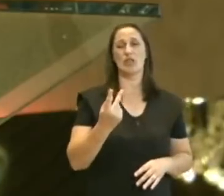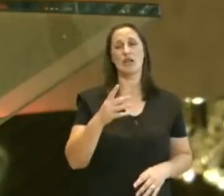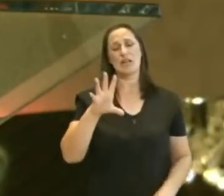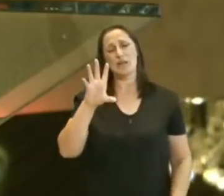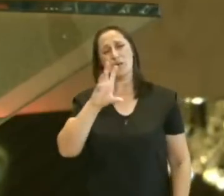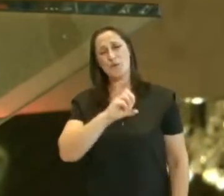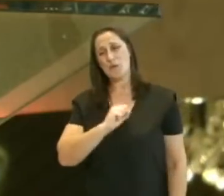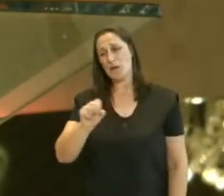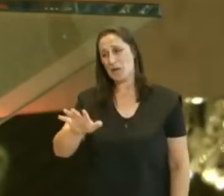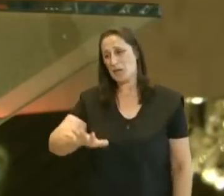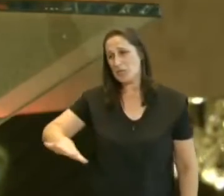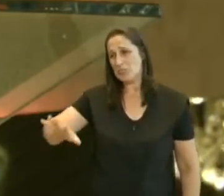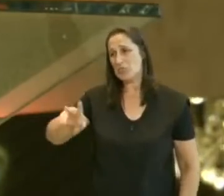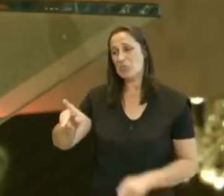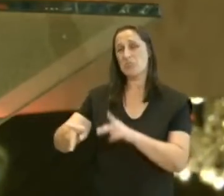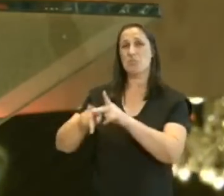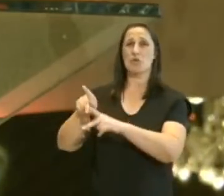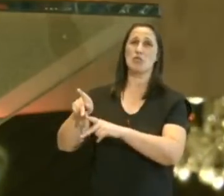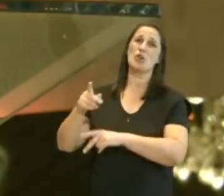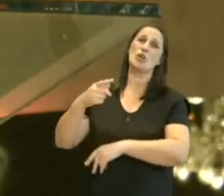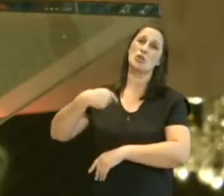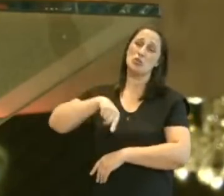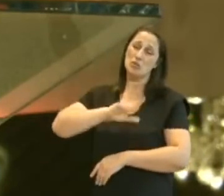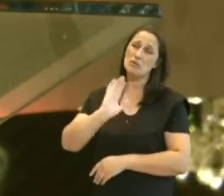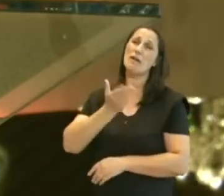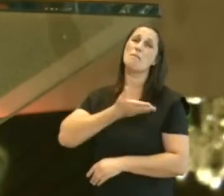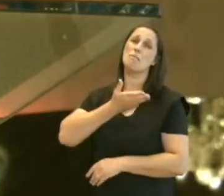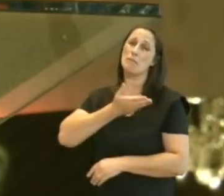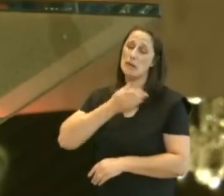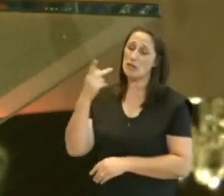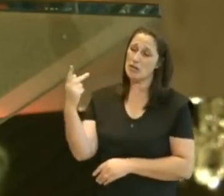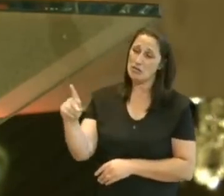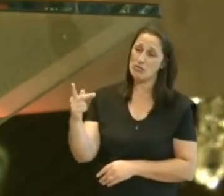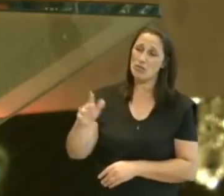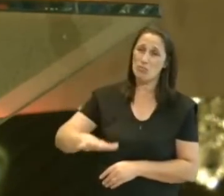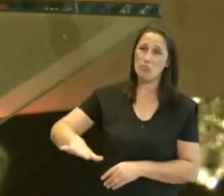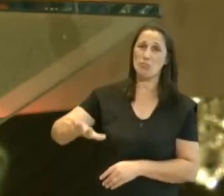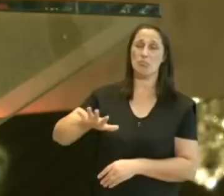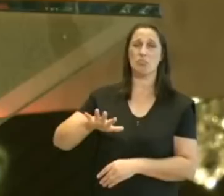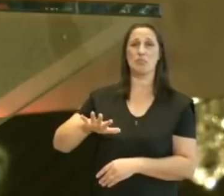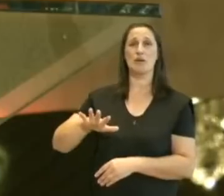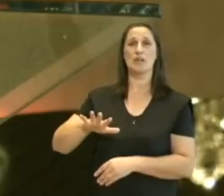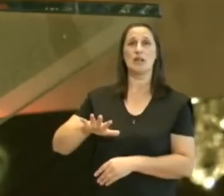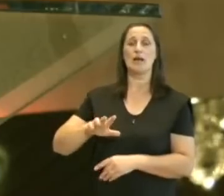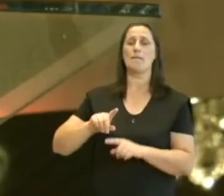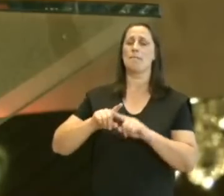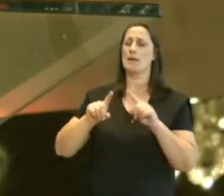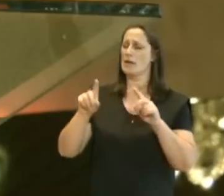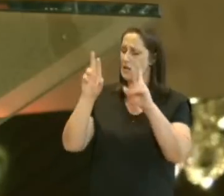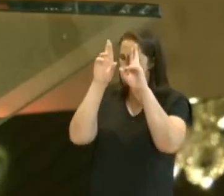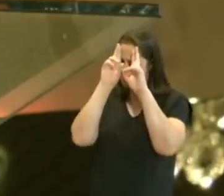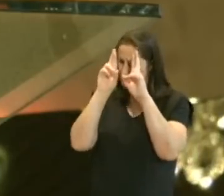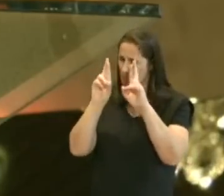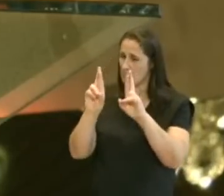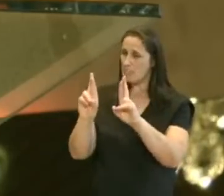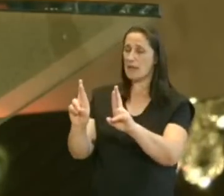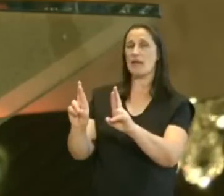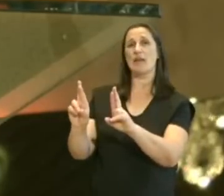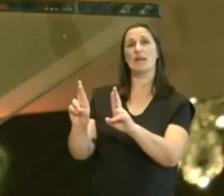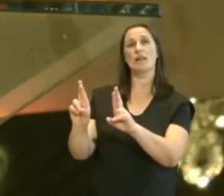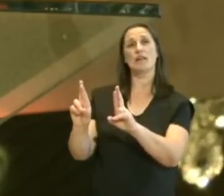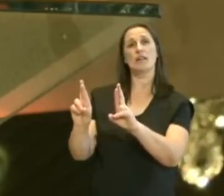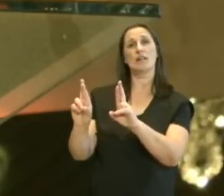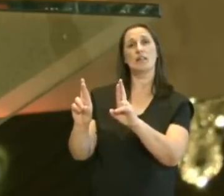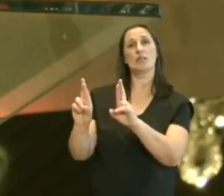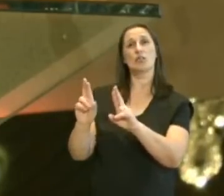essas pessoas, nós fomos companheiros delas, e eu tenho profundo respeito por esses